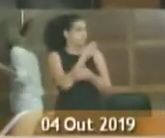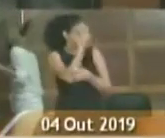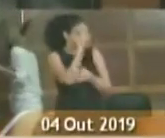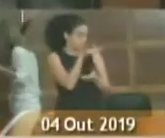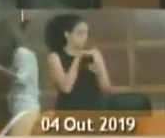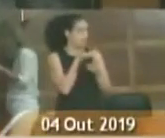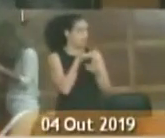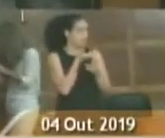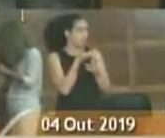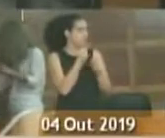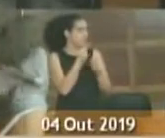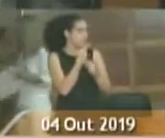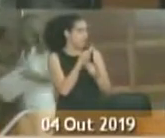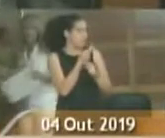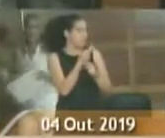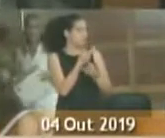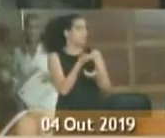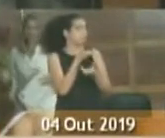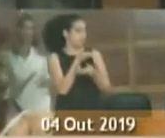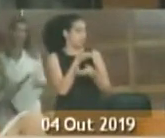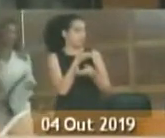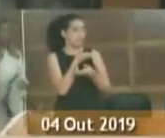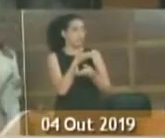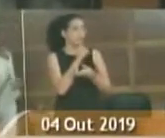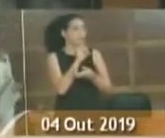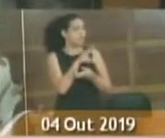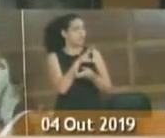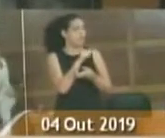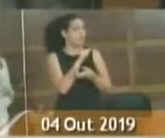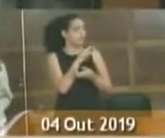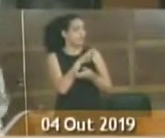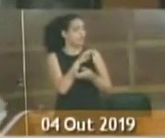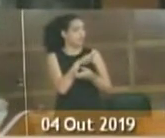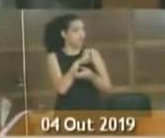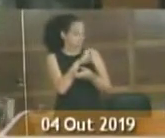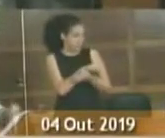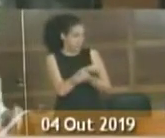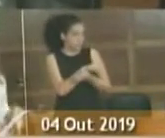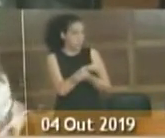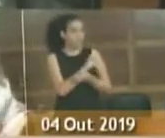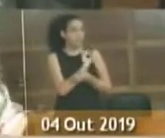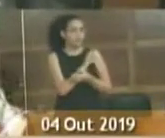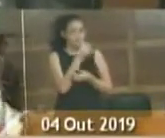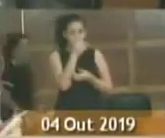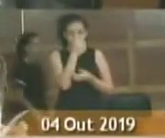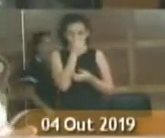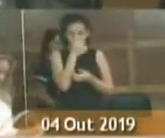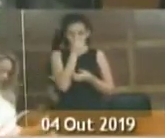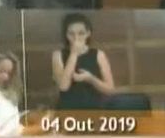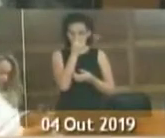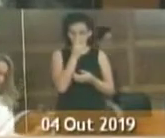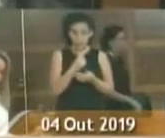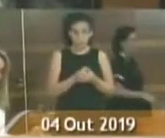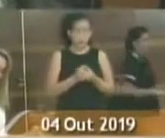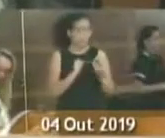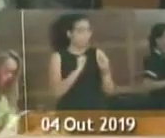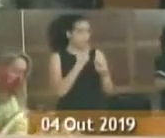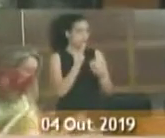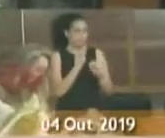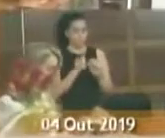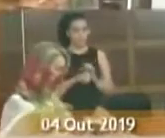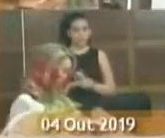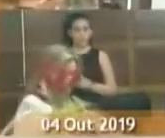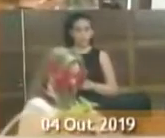vocês querem falar? Só a Carmen ou a Carmen? Então, a Carmen. Pode falar, a Carmen, a